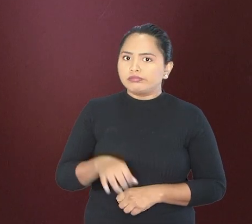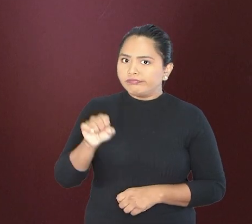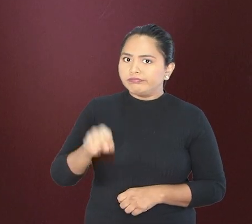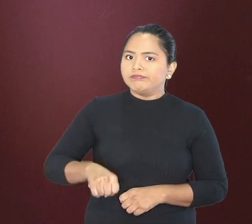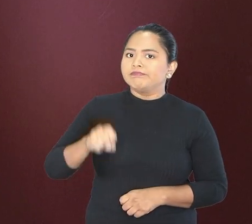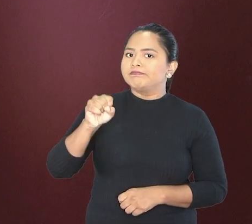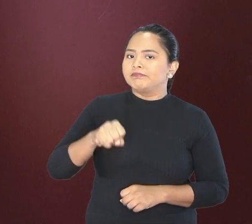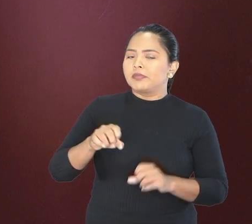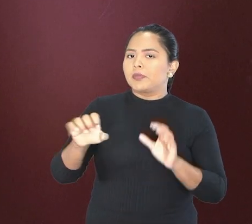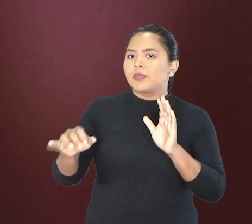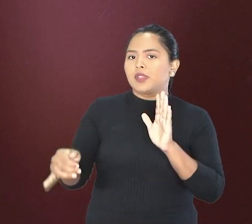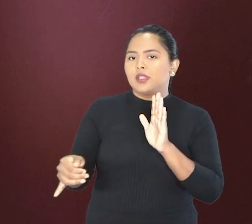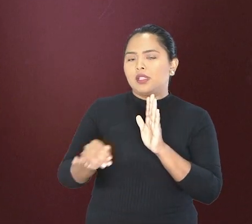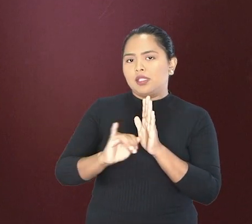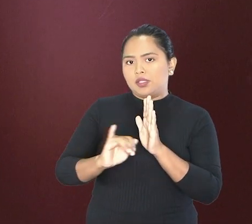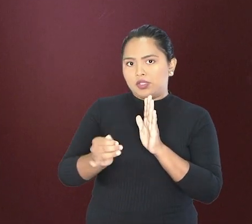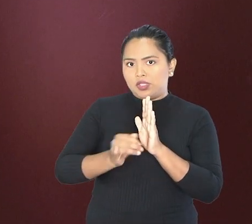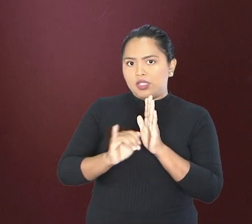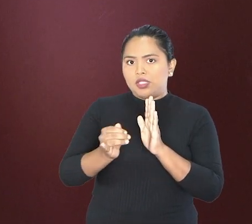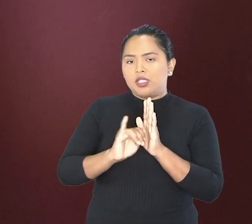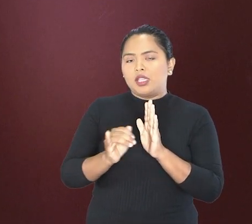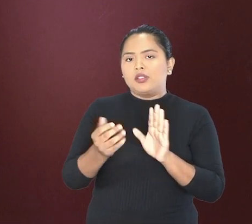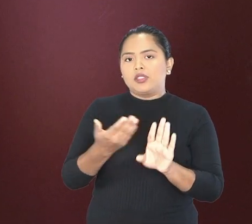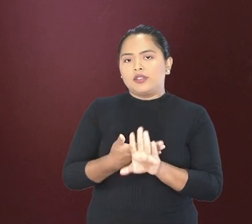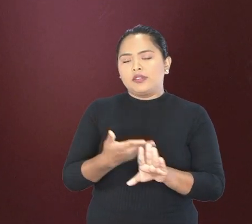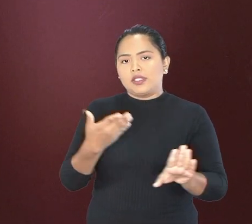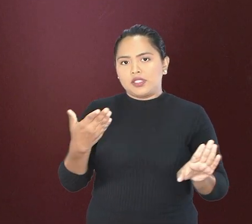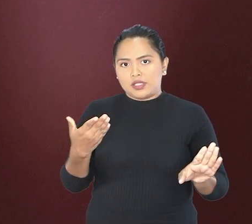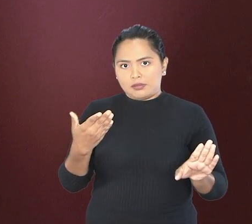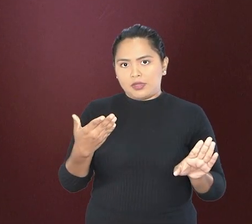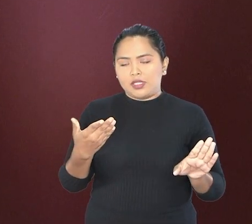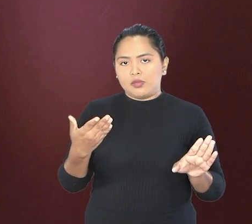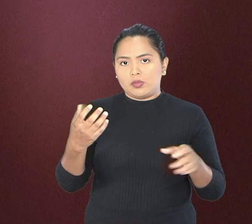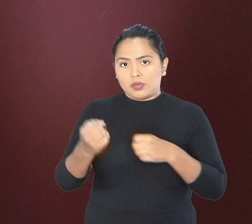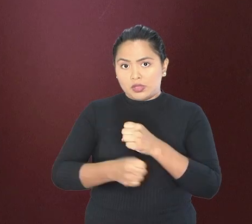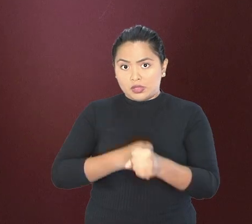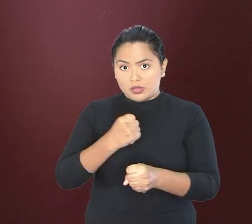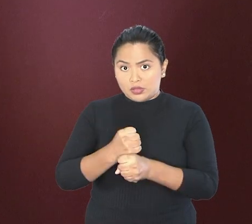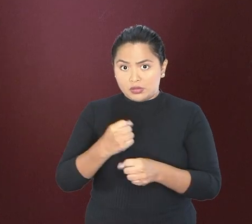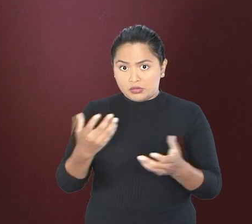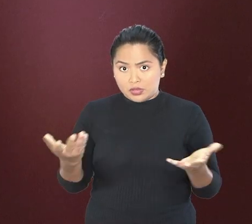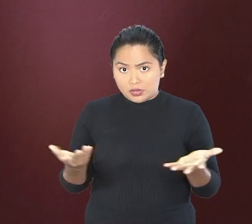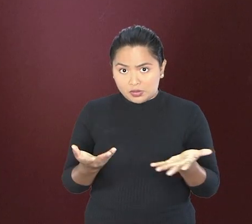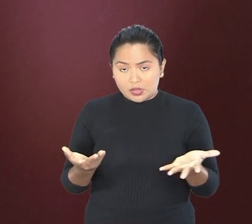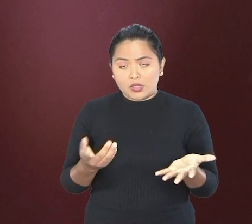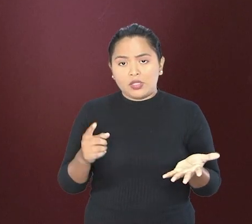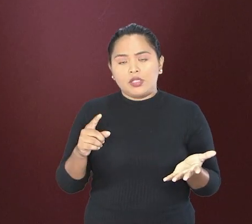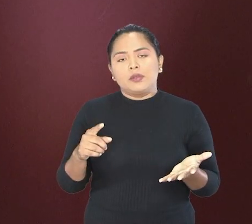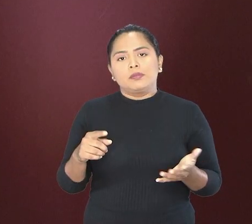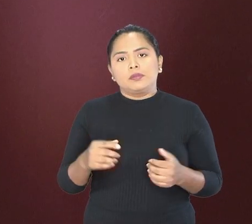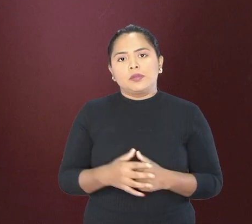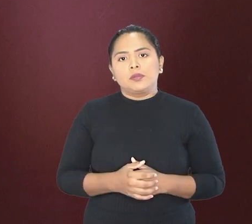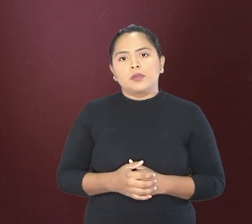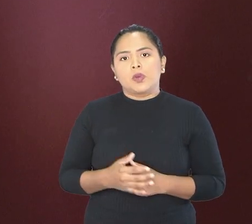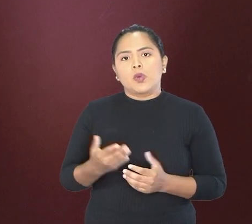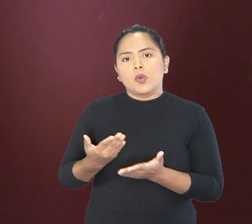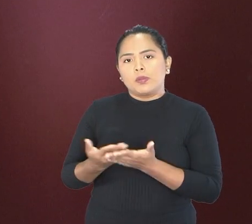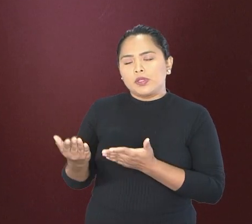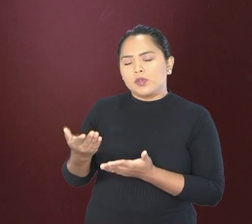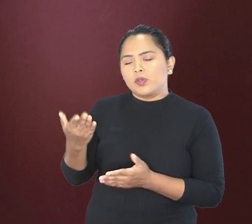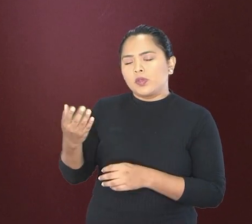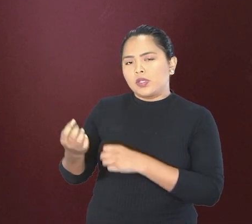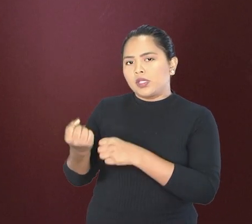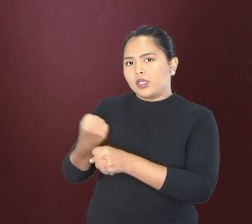dos servidores que estão se afastando esse ano, ele foi lançado no ano passado e nós abrimos ainda um esse ano.